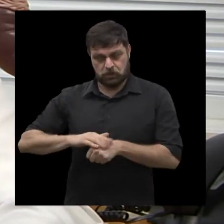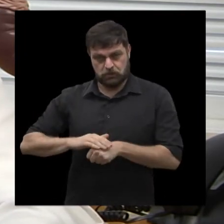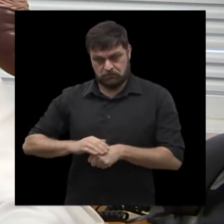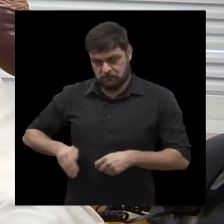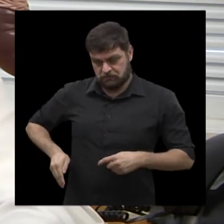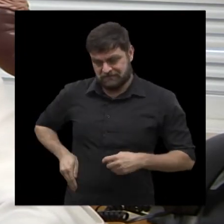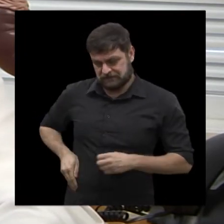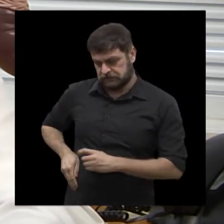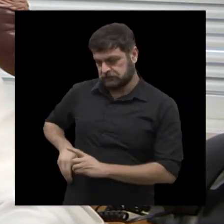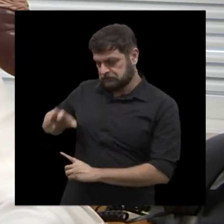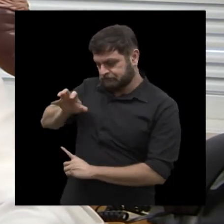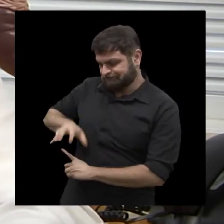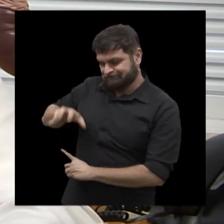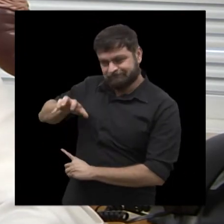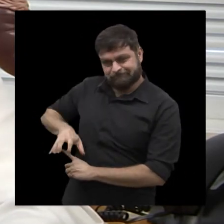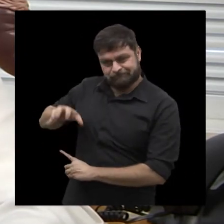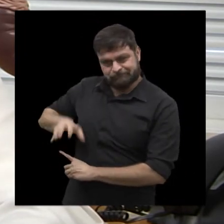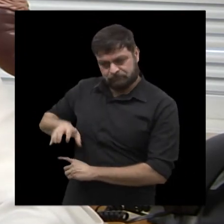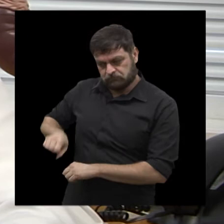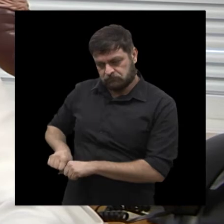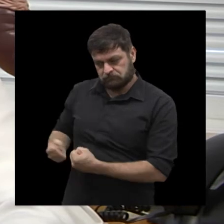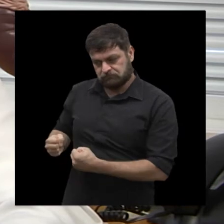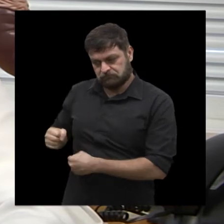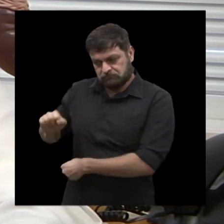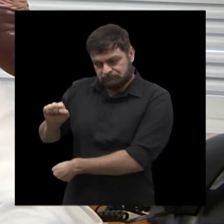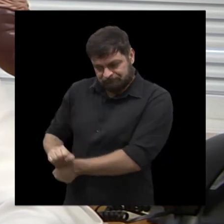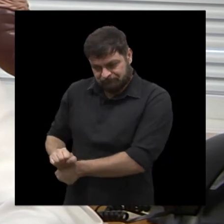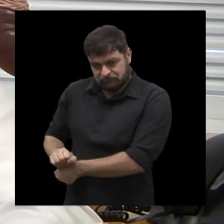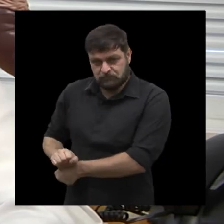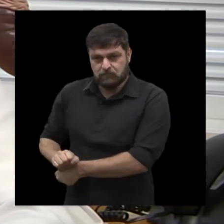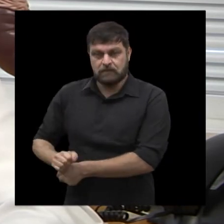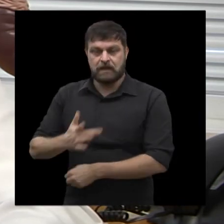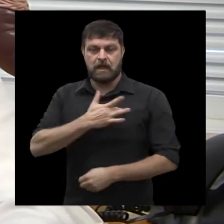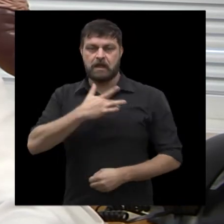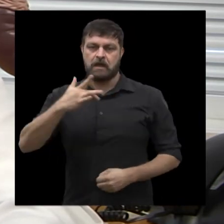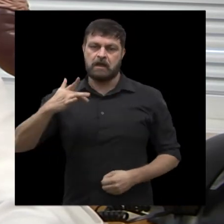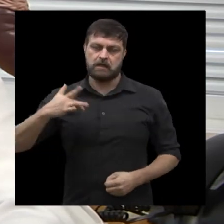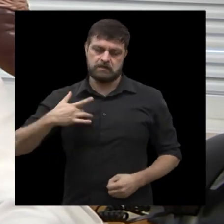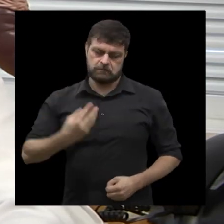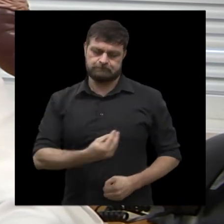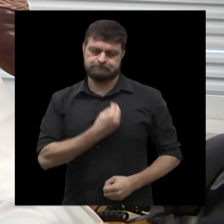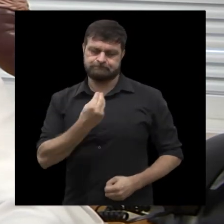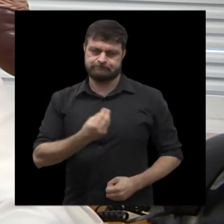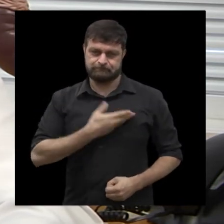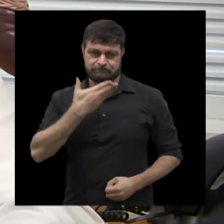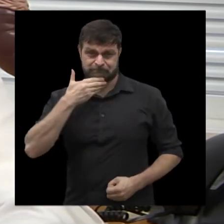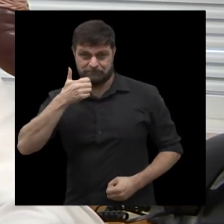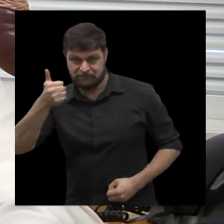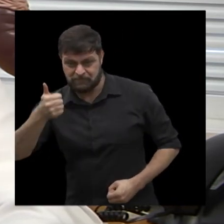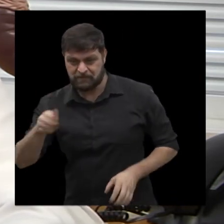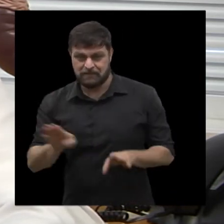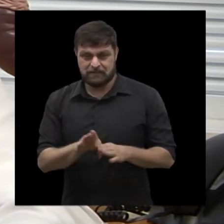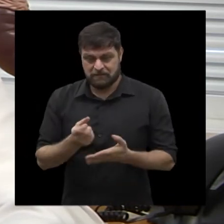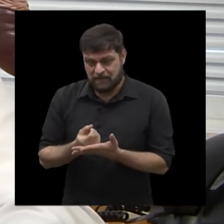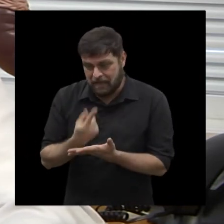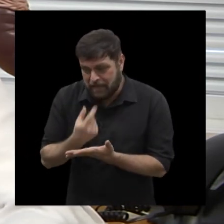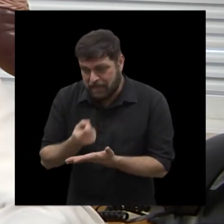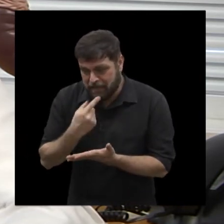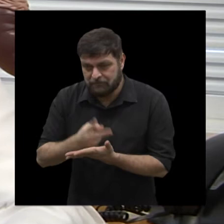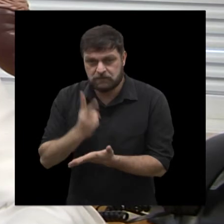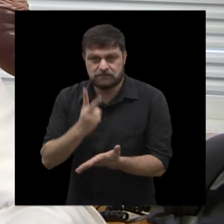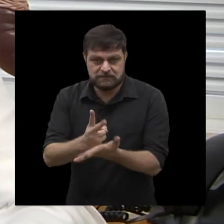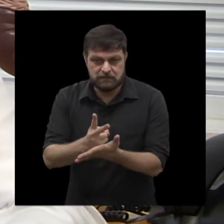renal. Então, a prevenção maior é levar uma vida saudável, tá? Evitar abusos de alguns medicamentos,